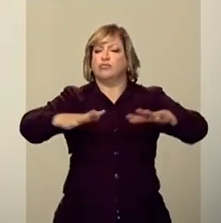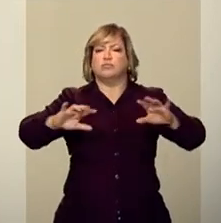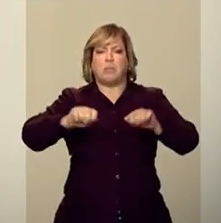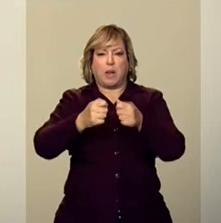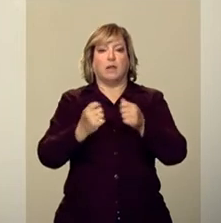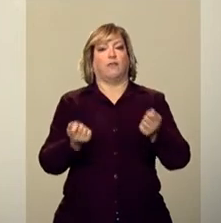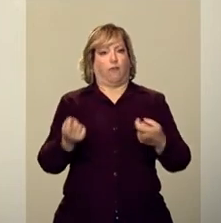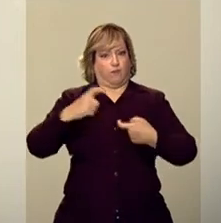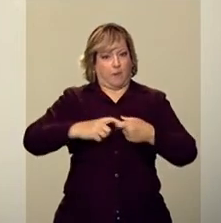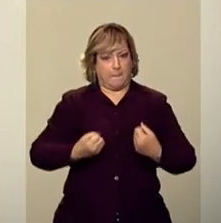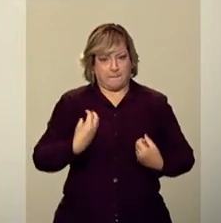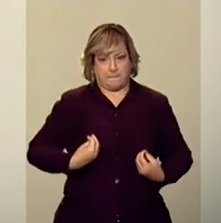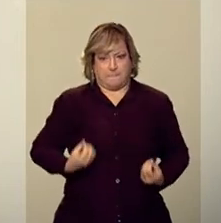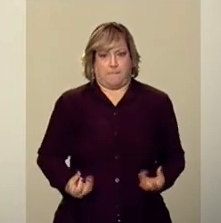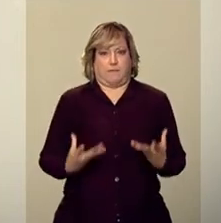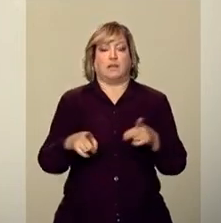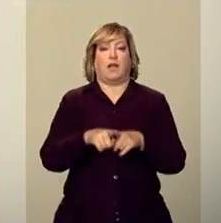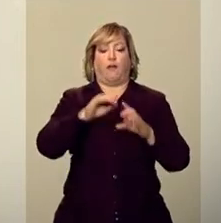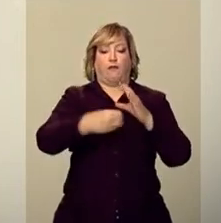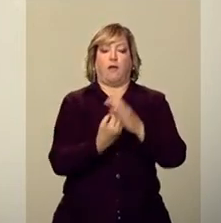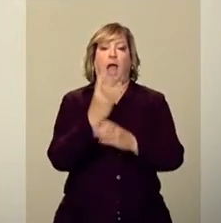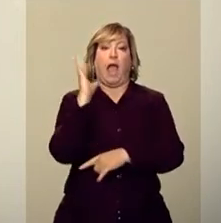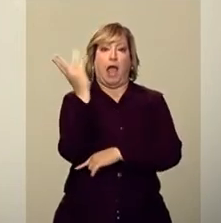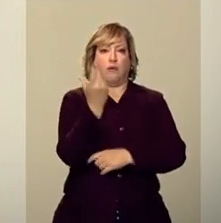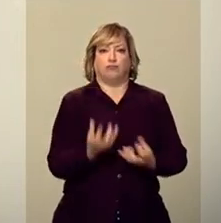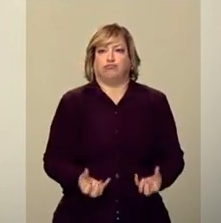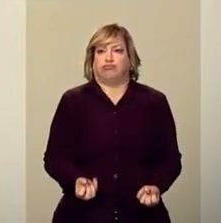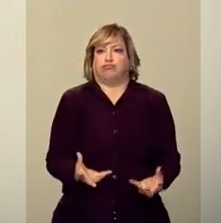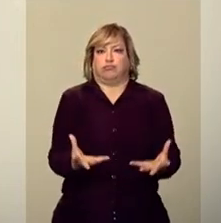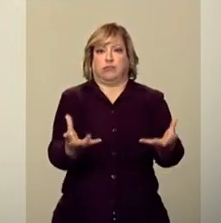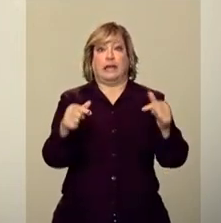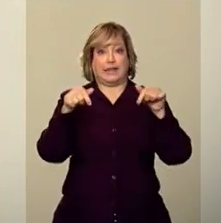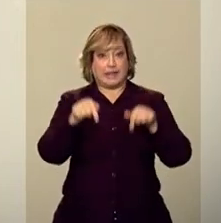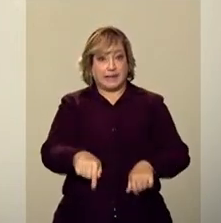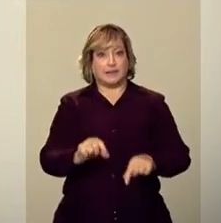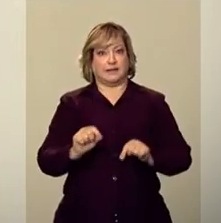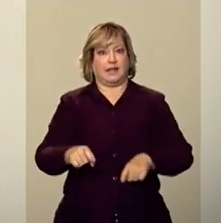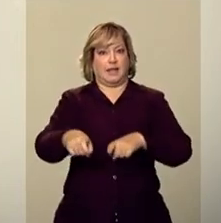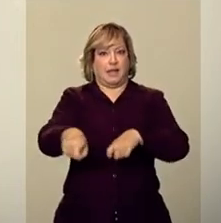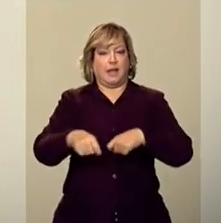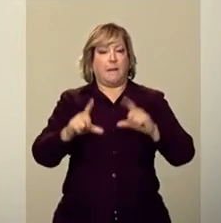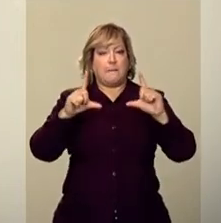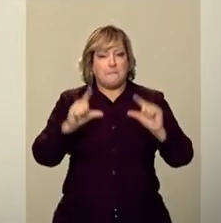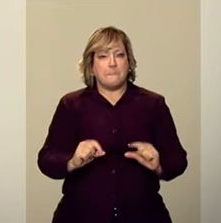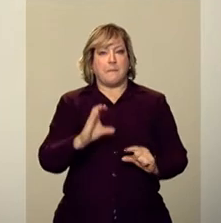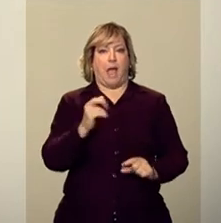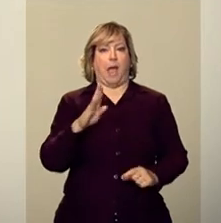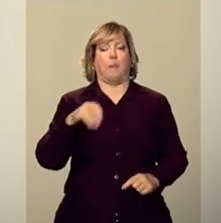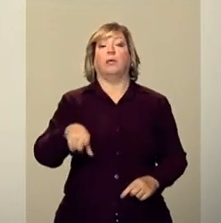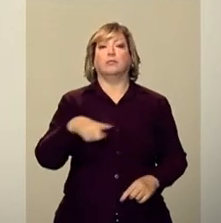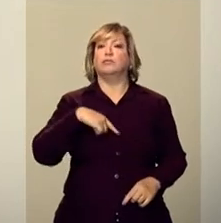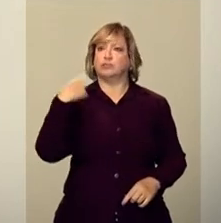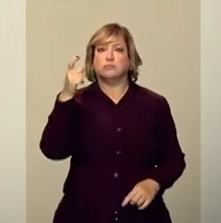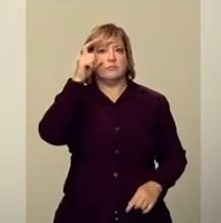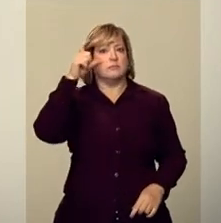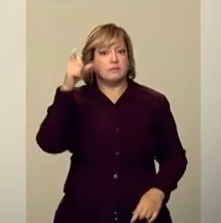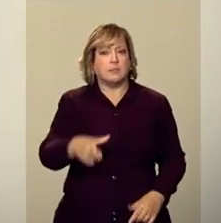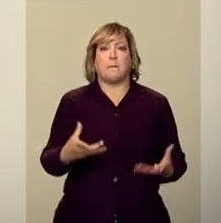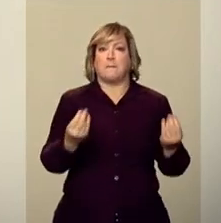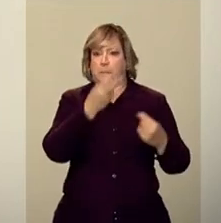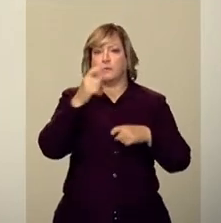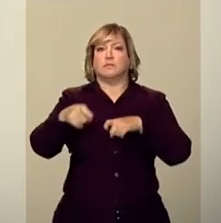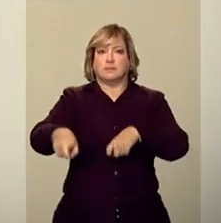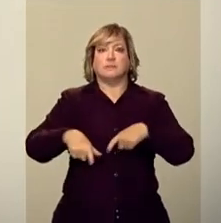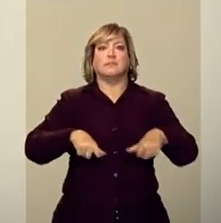a plantação de florestas esse programa o ABC Agricultura de Baixo Carbono tem interessado muitos